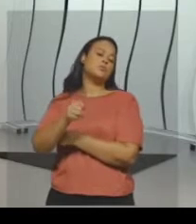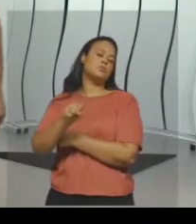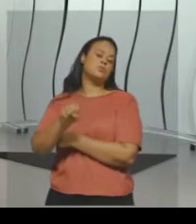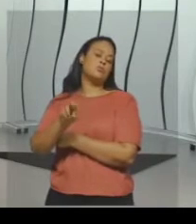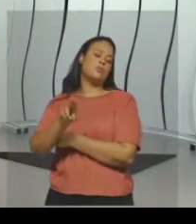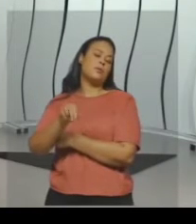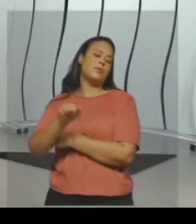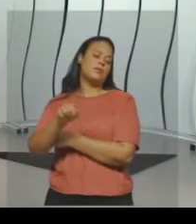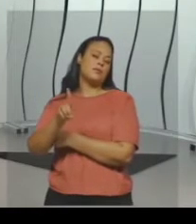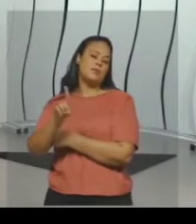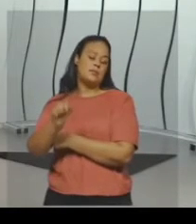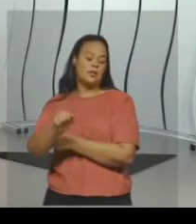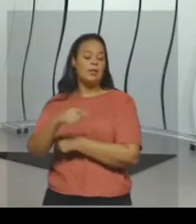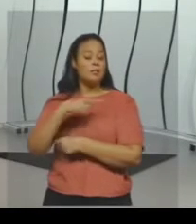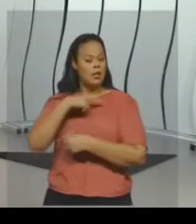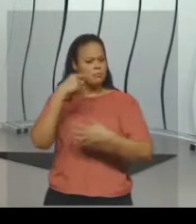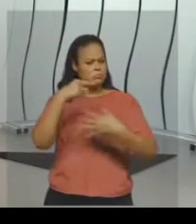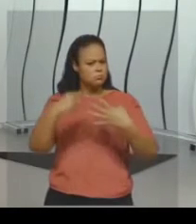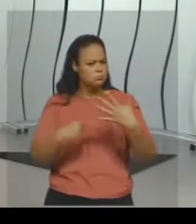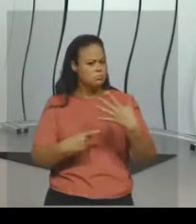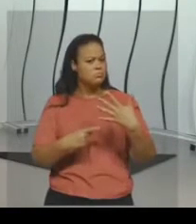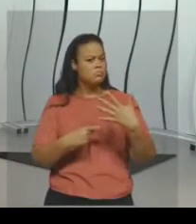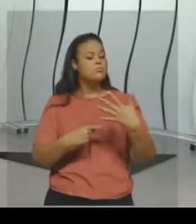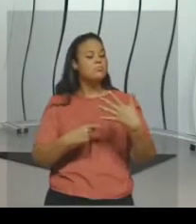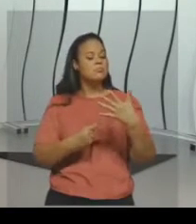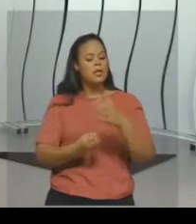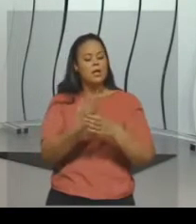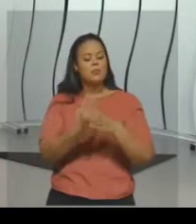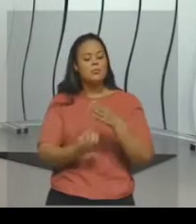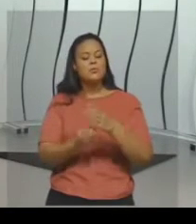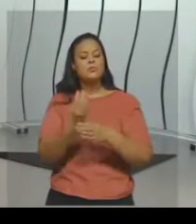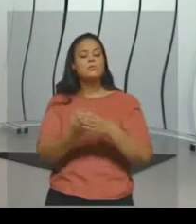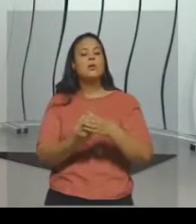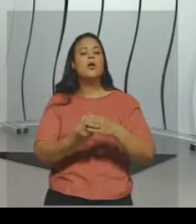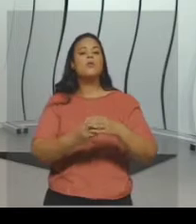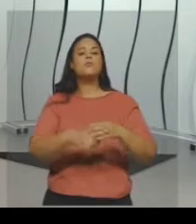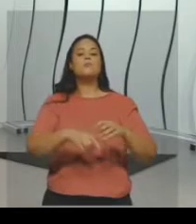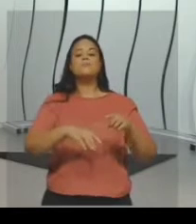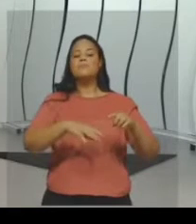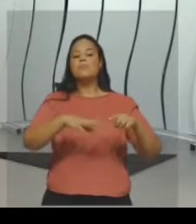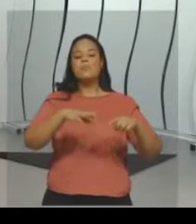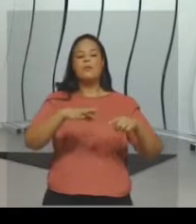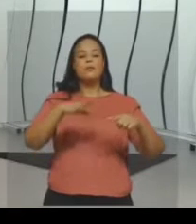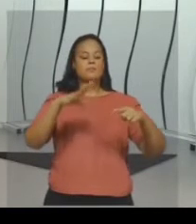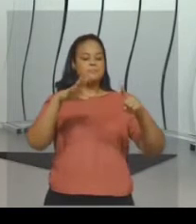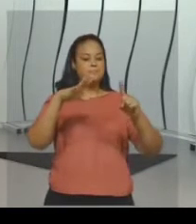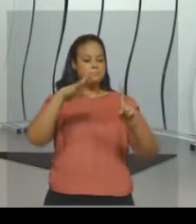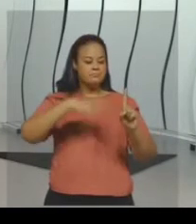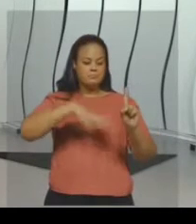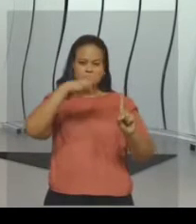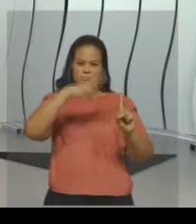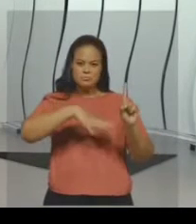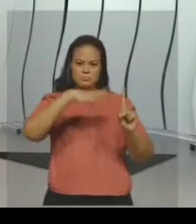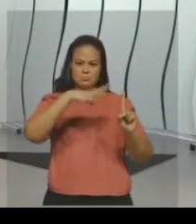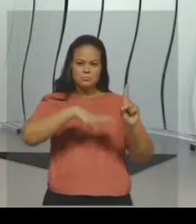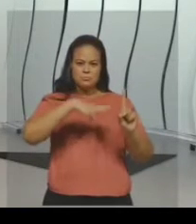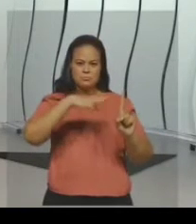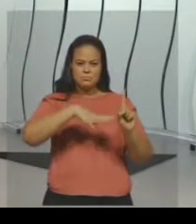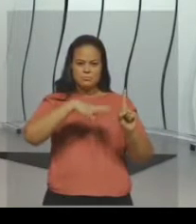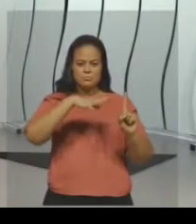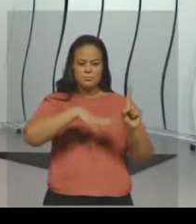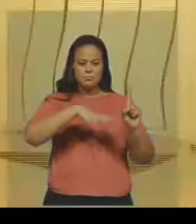Temos também outros tipos de reprodução que nós consideramos como reprodução sexuada. Uma que se chama conjugação é